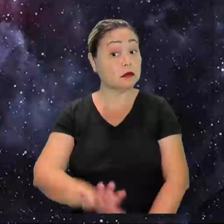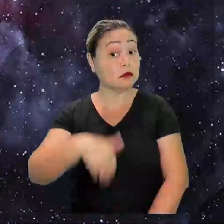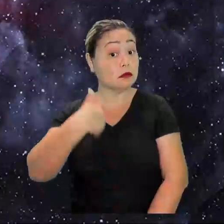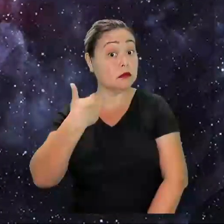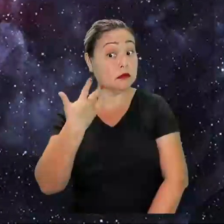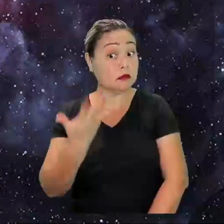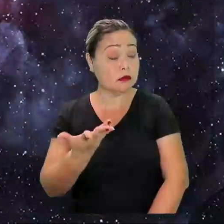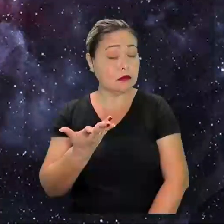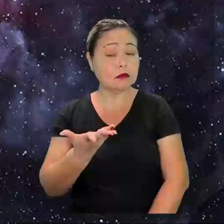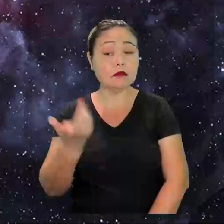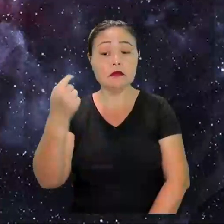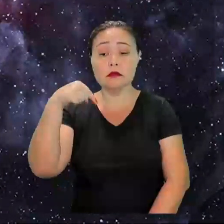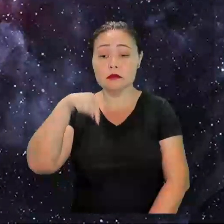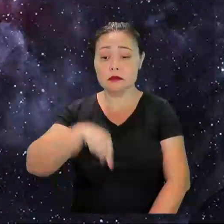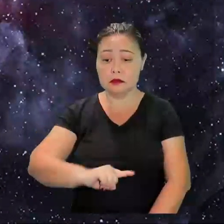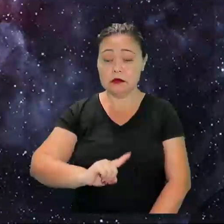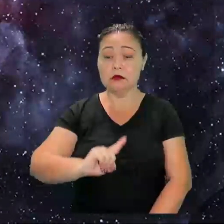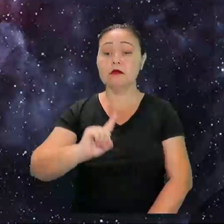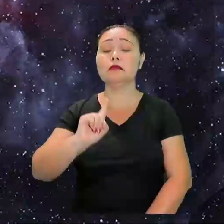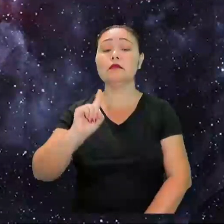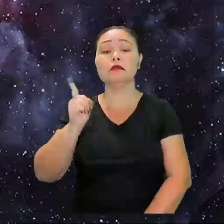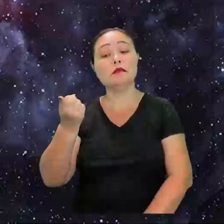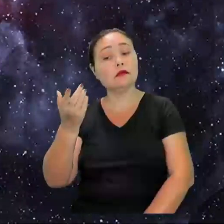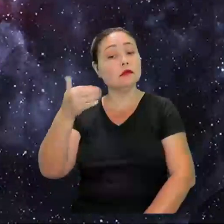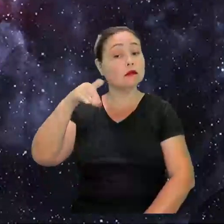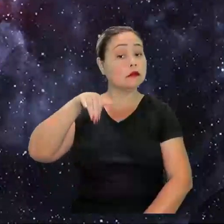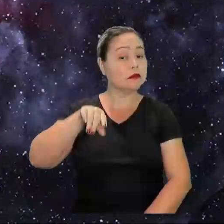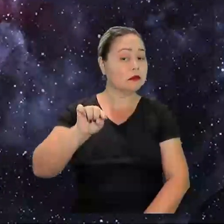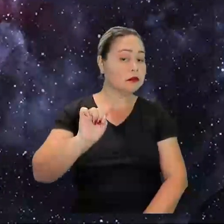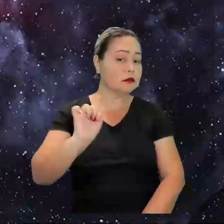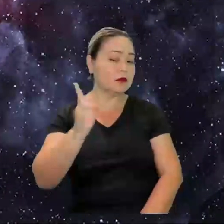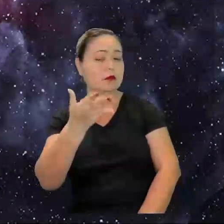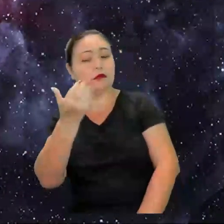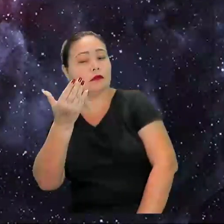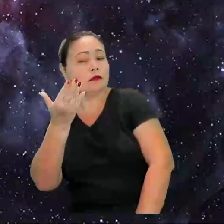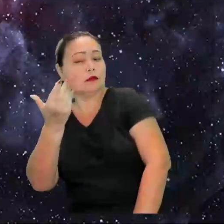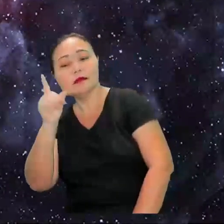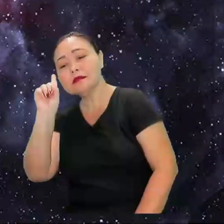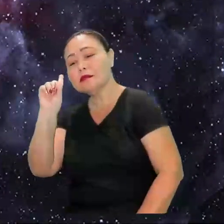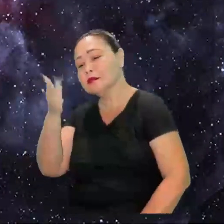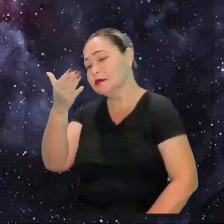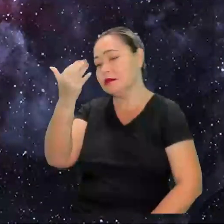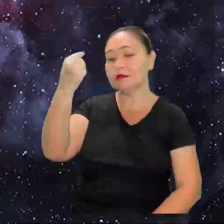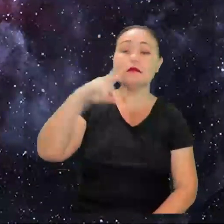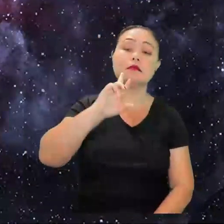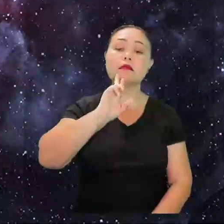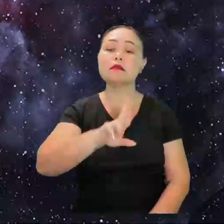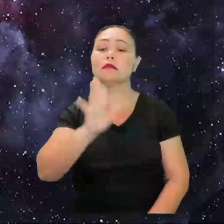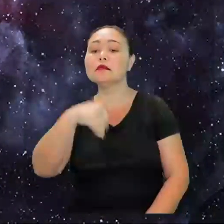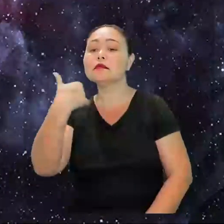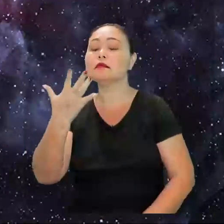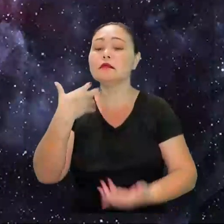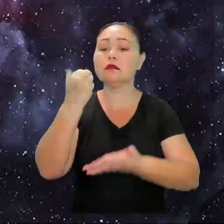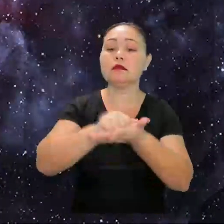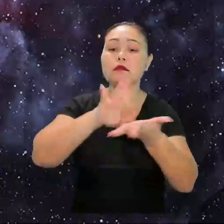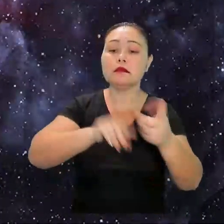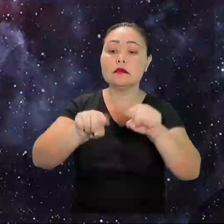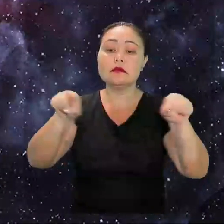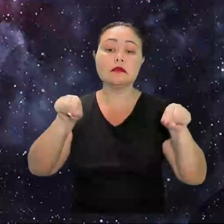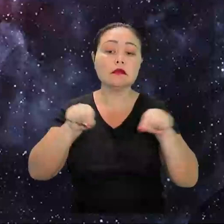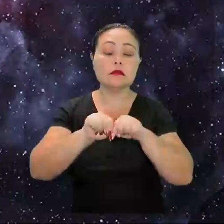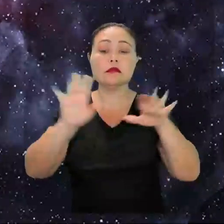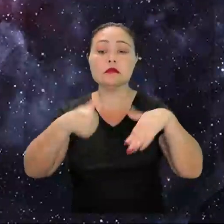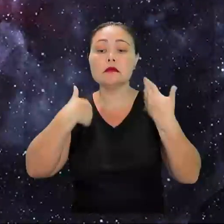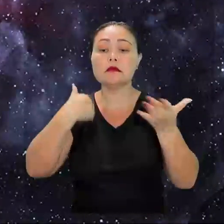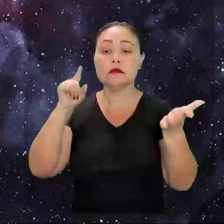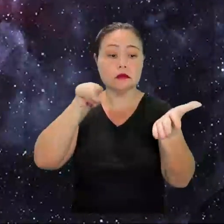Vamos lá, né? Chegamos, tá chegando, hein? Vamos lá, hein? Vamos resolver mais atividades de sala